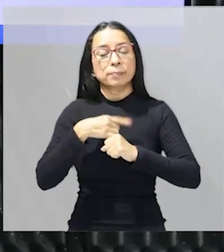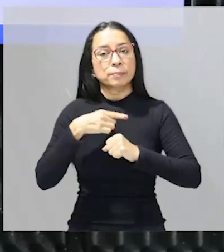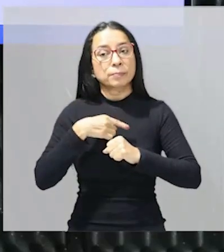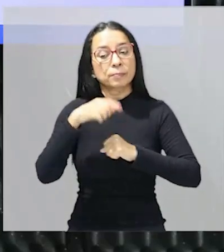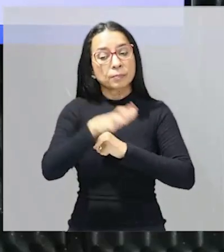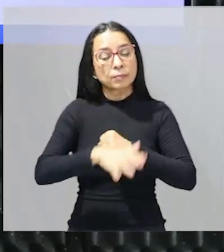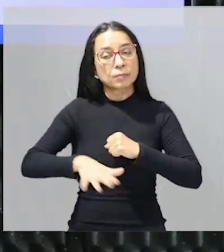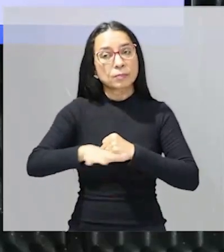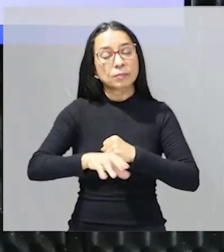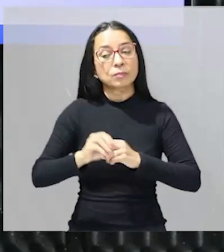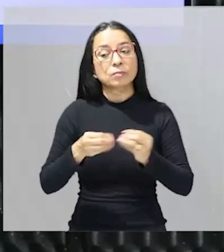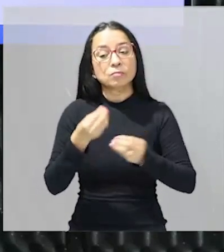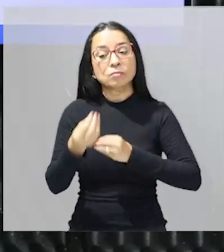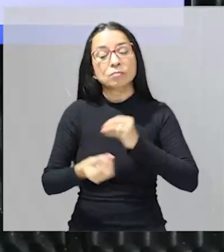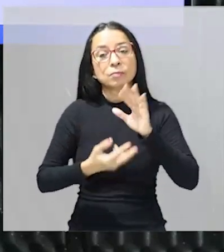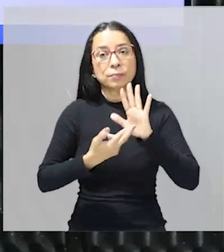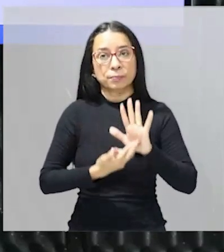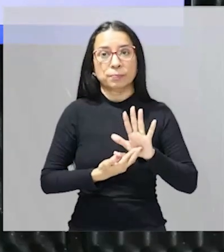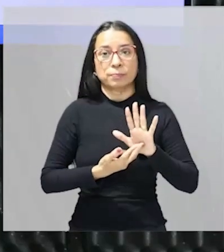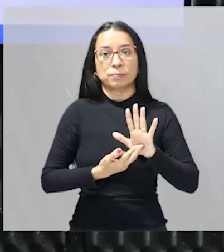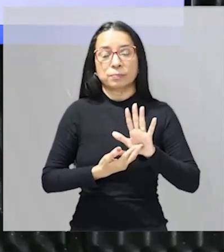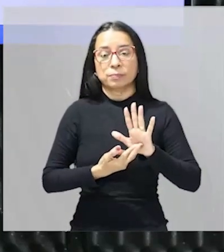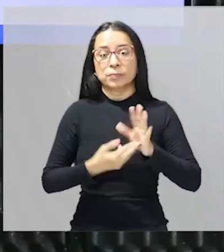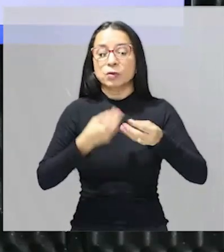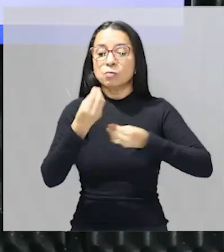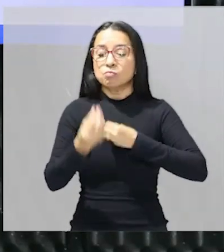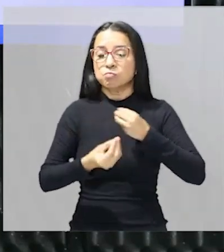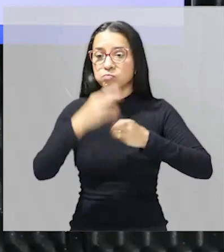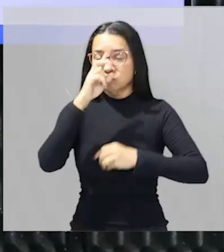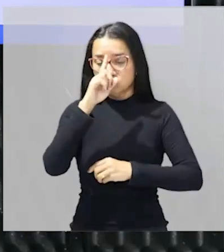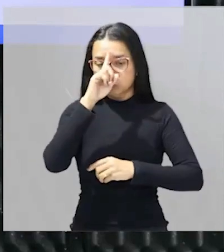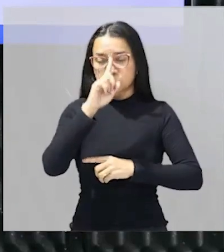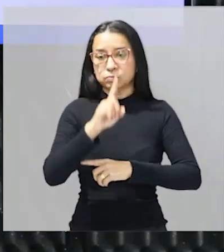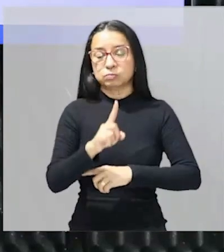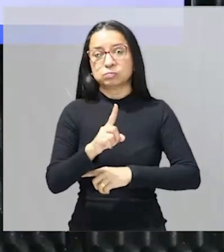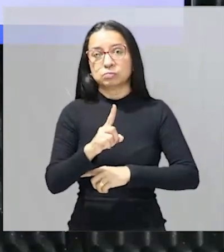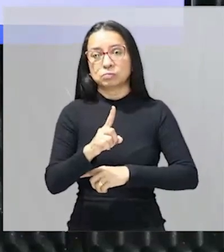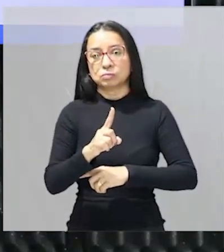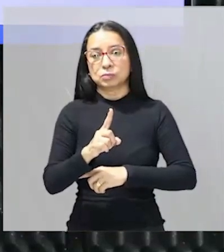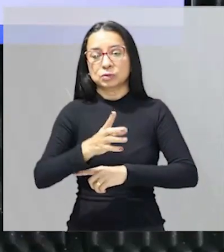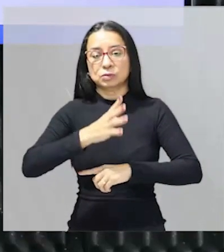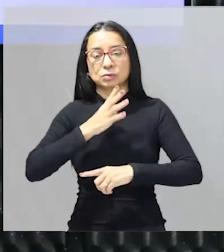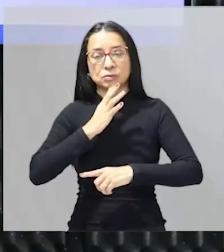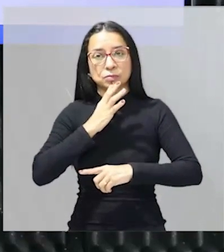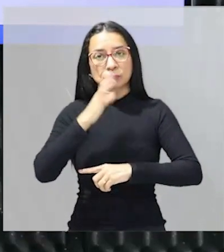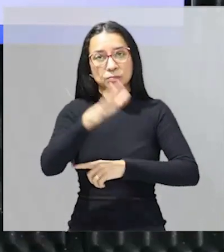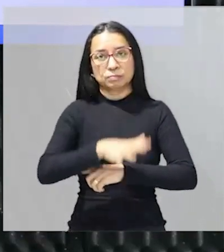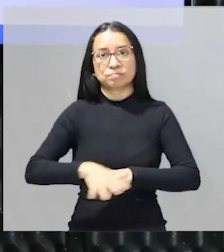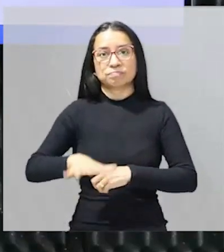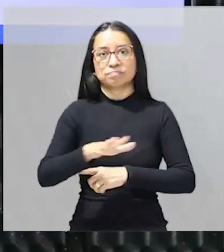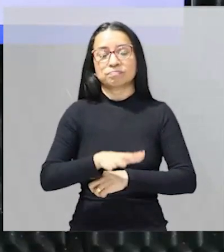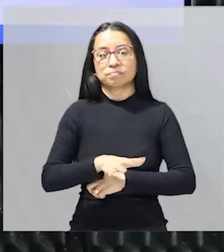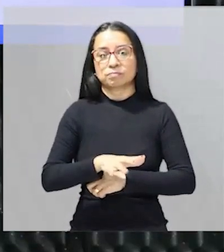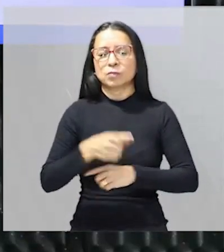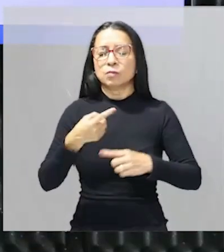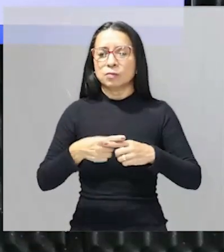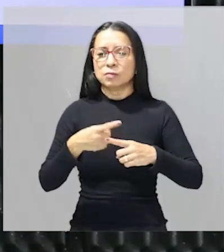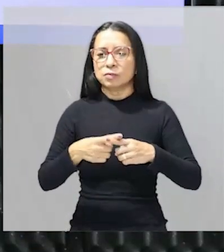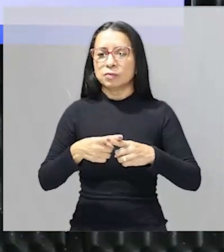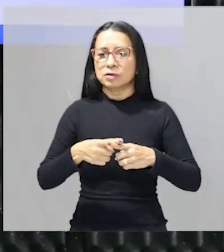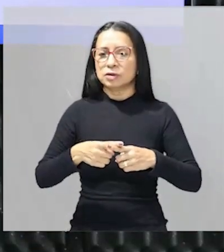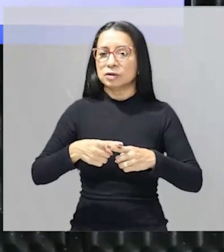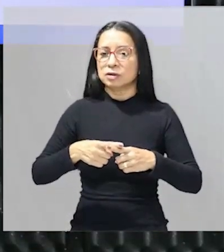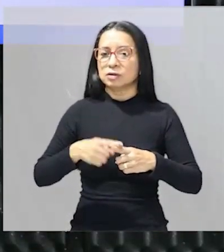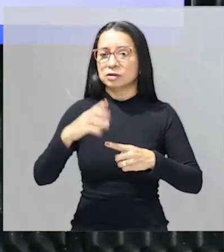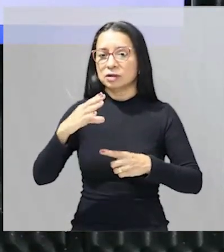como representatividade ou autoridade para os seus conhecimentos, evidentemente, do espaço. Então, por que essa